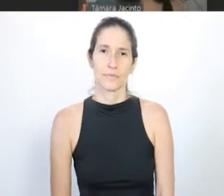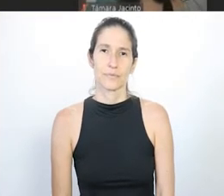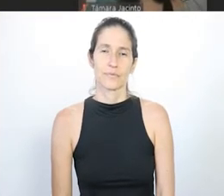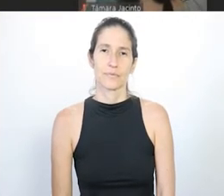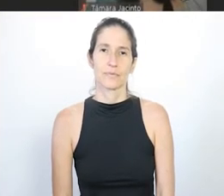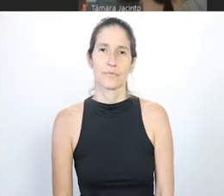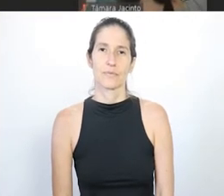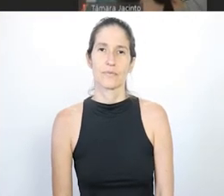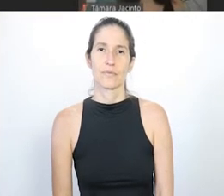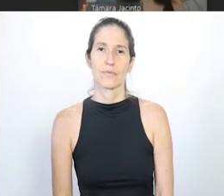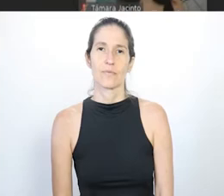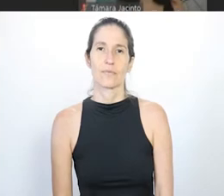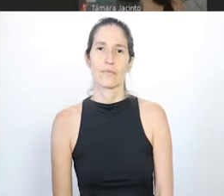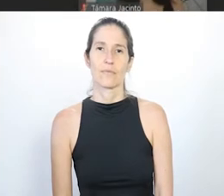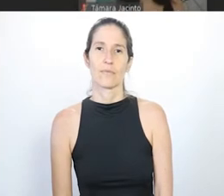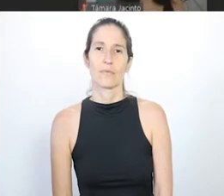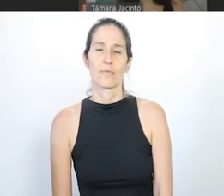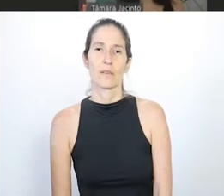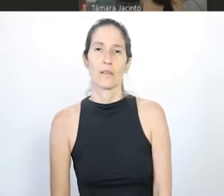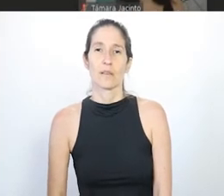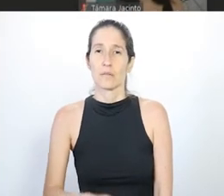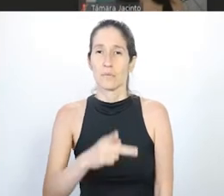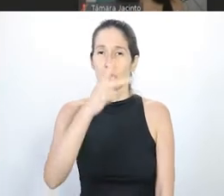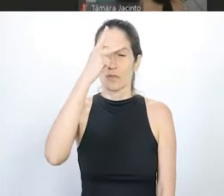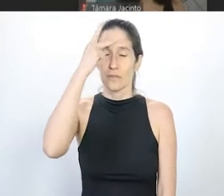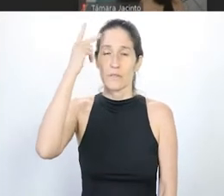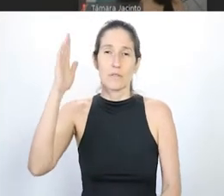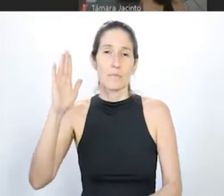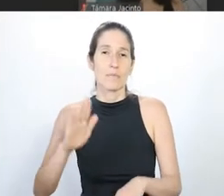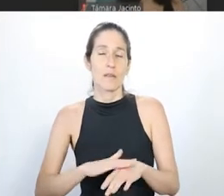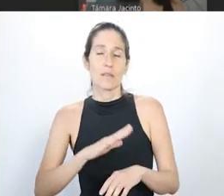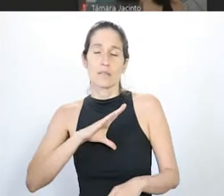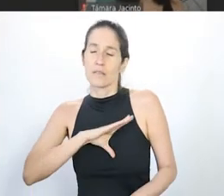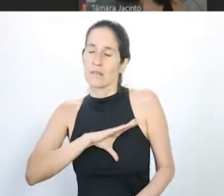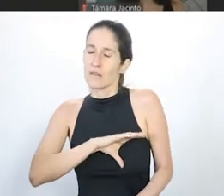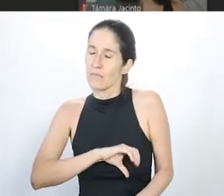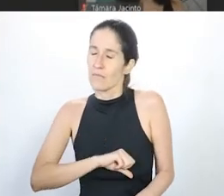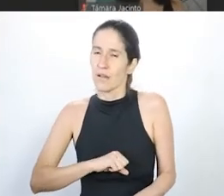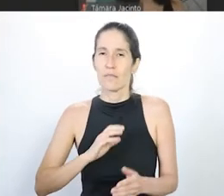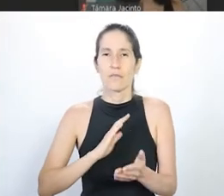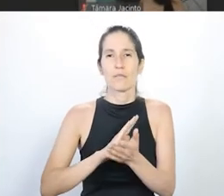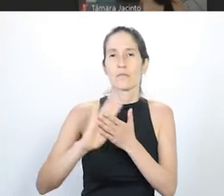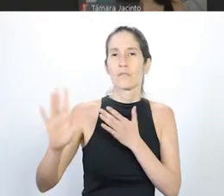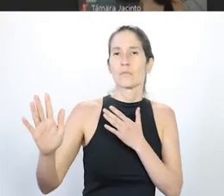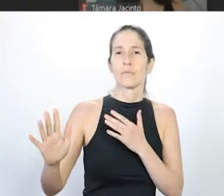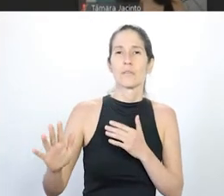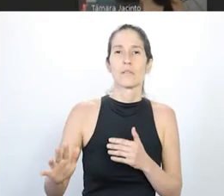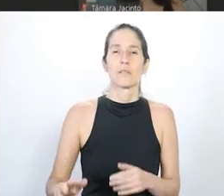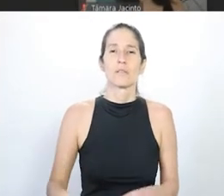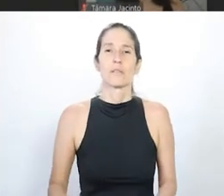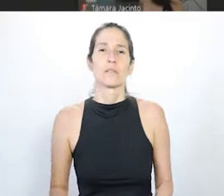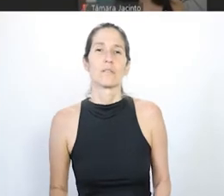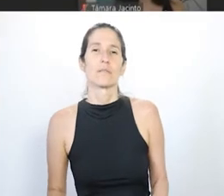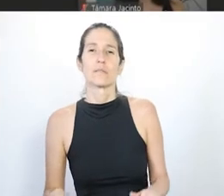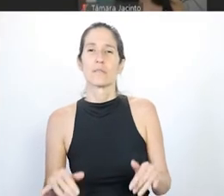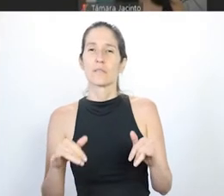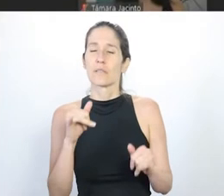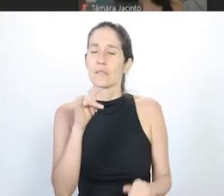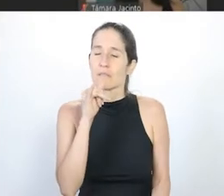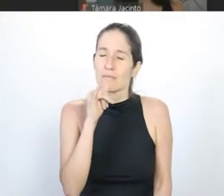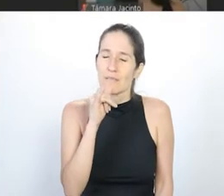Quem mais eu amava foi embora. Fiquei agora sem o direito de